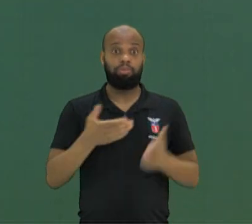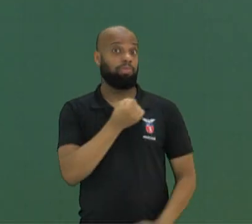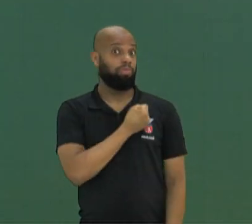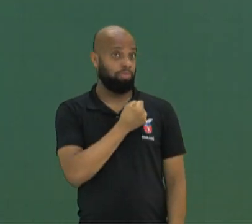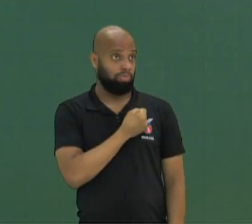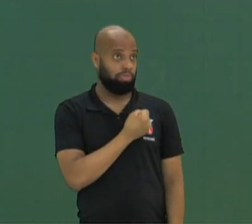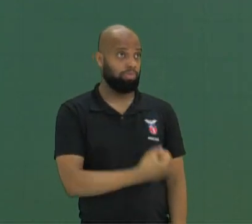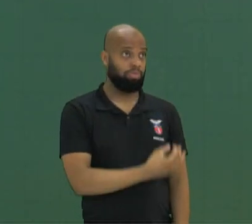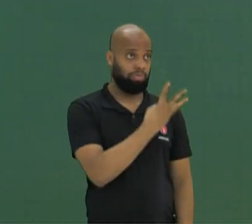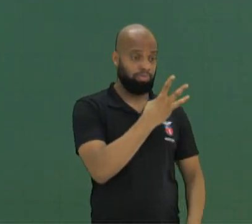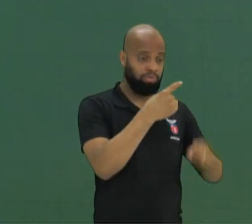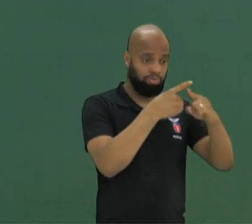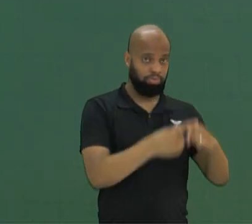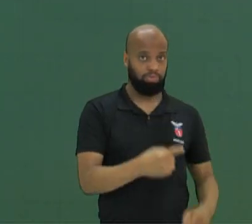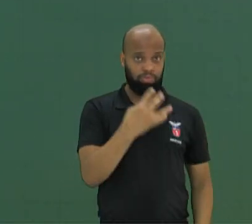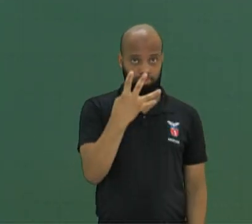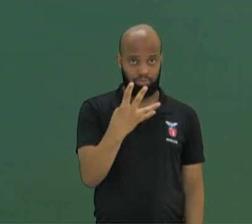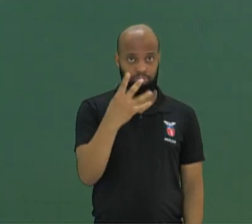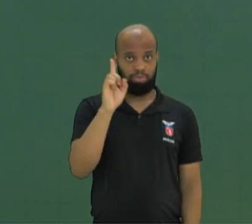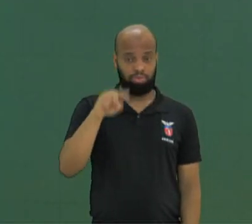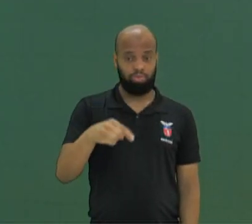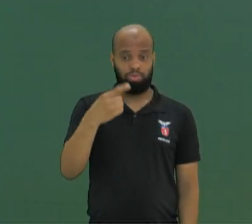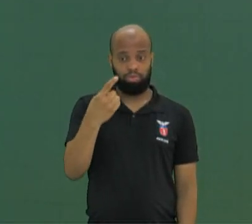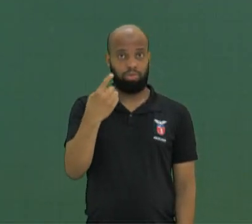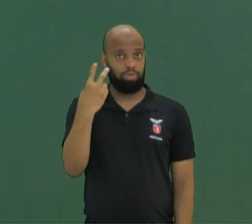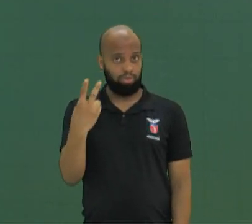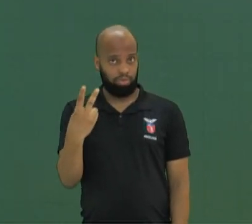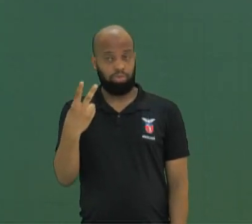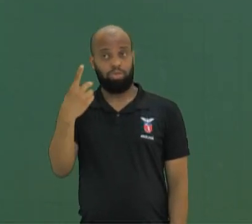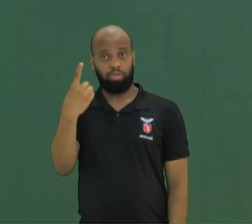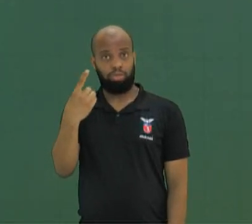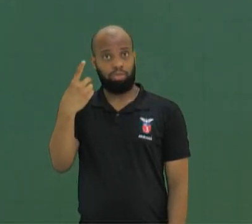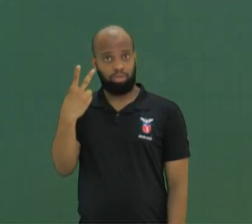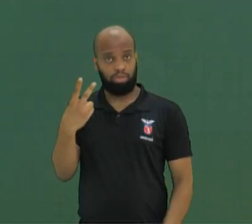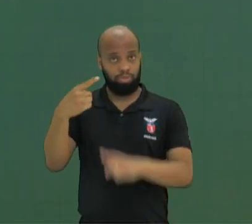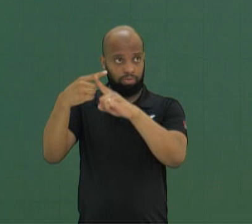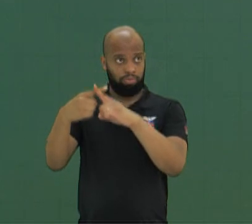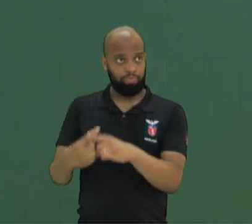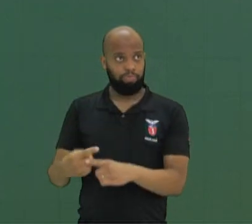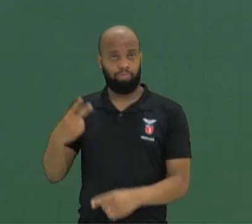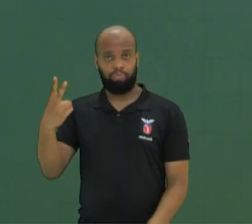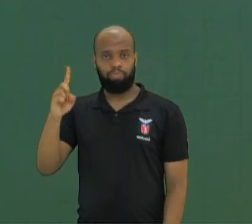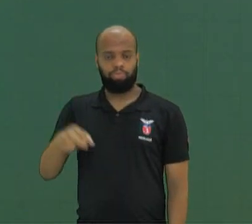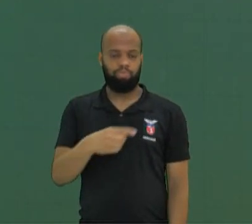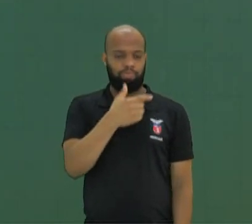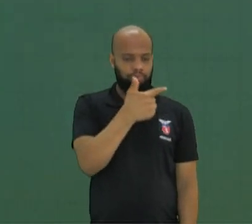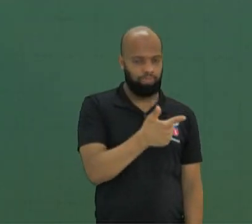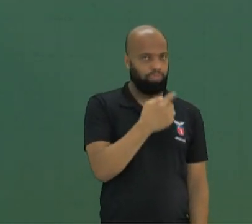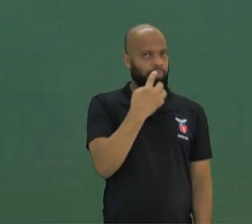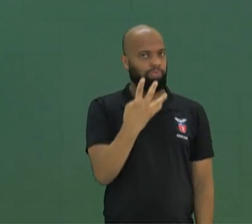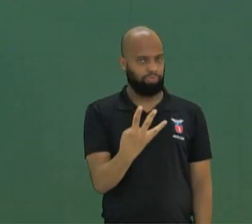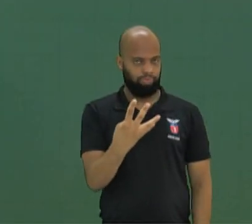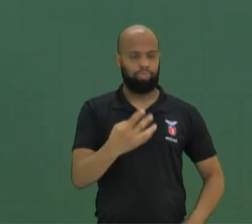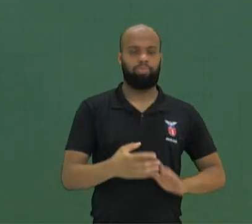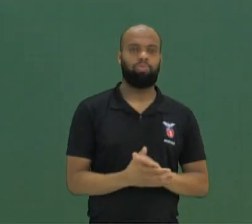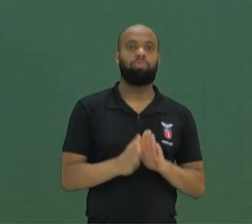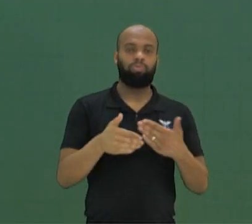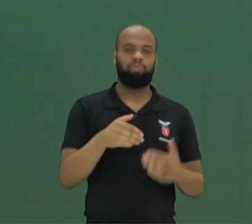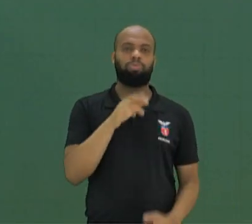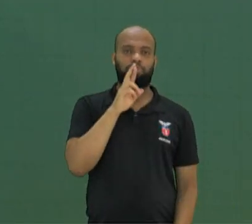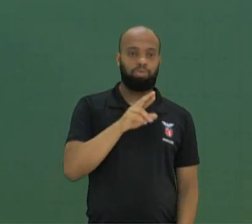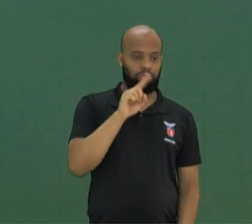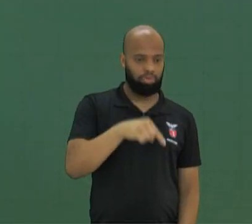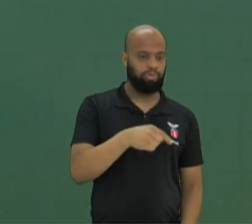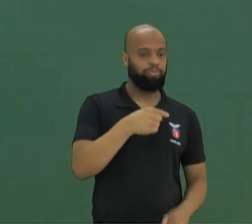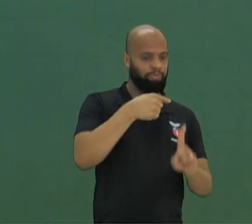3 vezes 4 é 12 e 12 vezes 2 é 24. O que eu acabei de fazer? Multiplicar os coeficientes. Então fica mais 24.